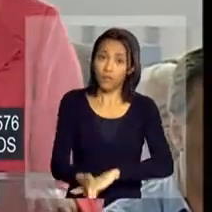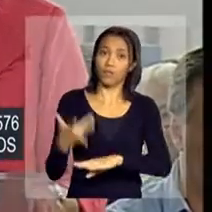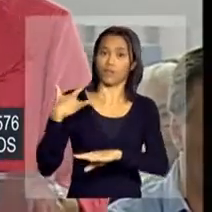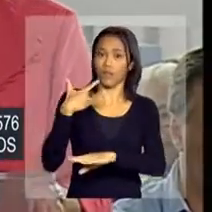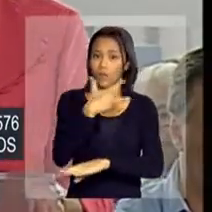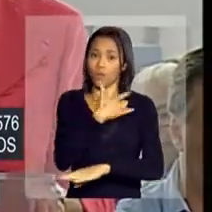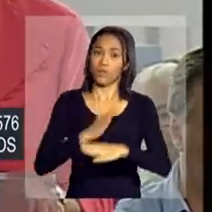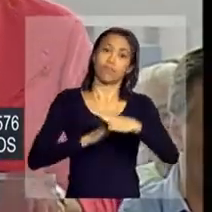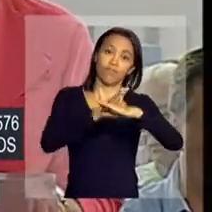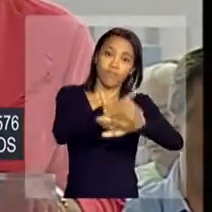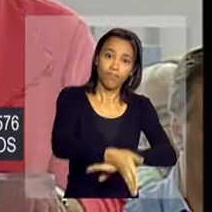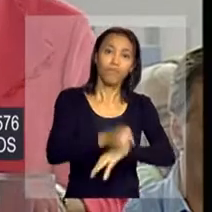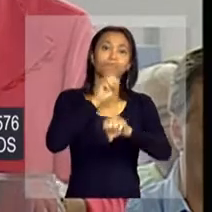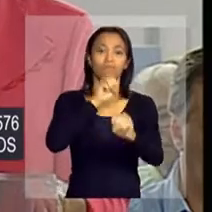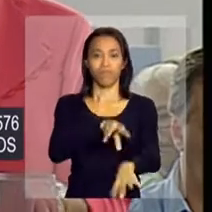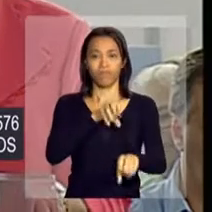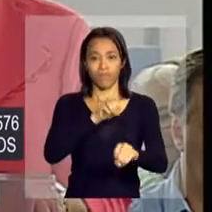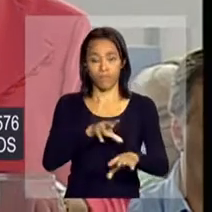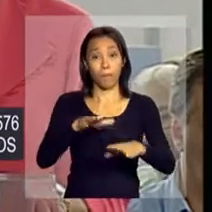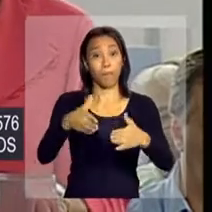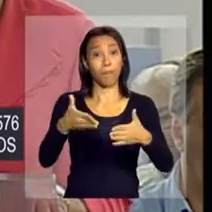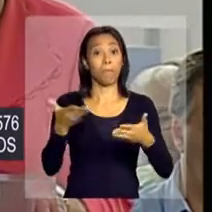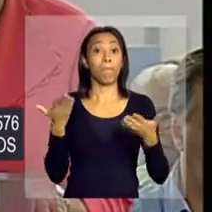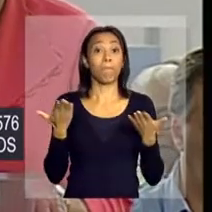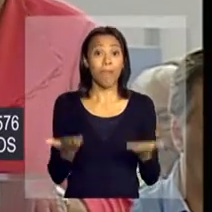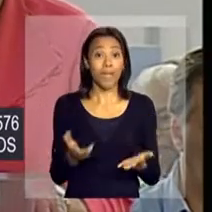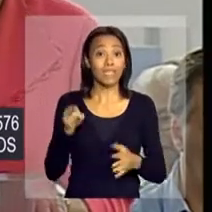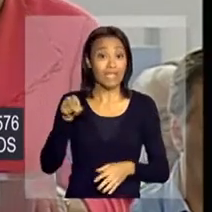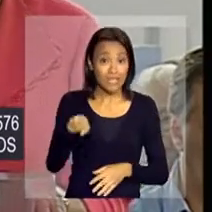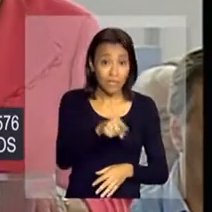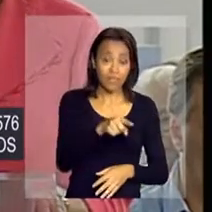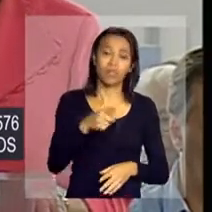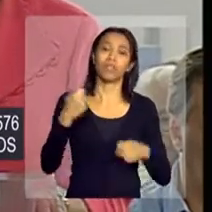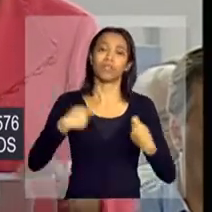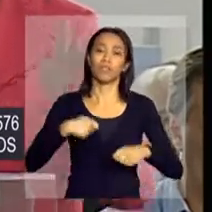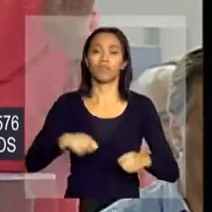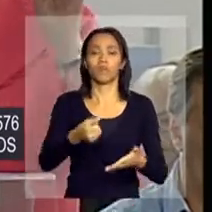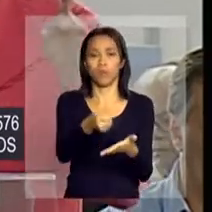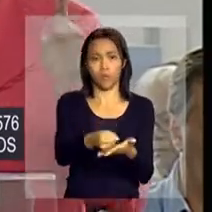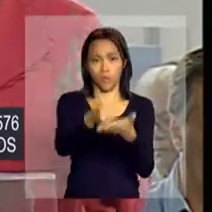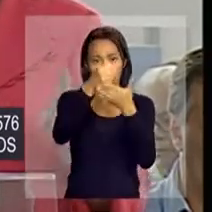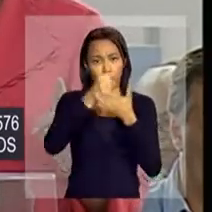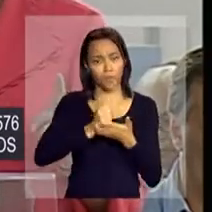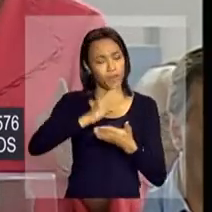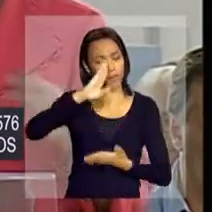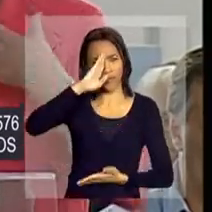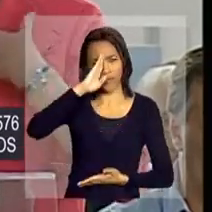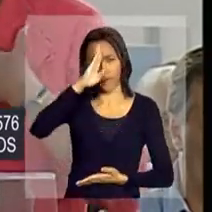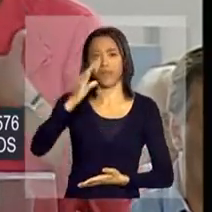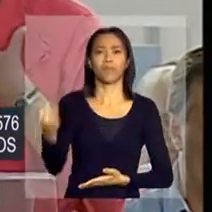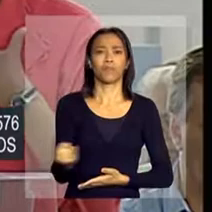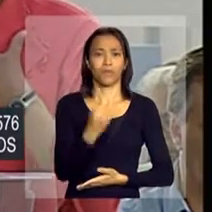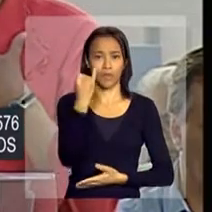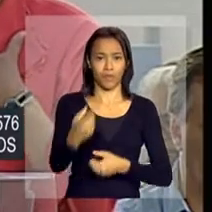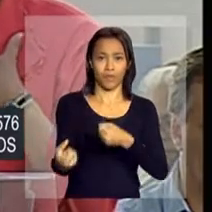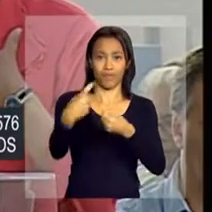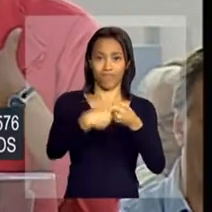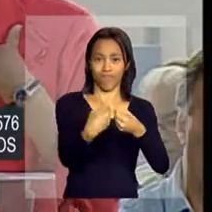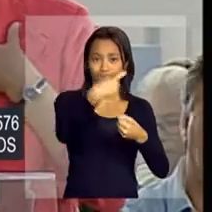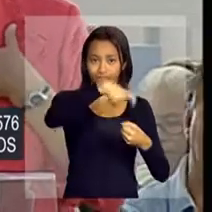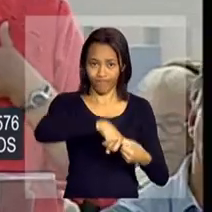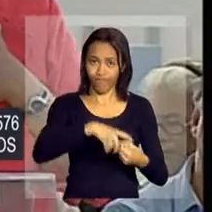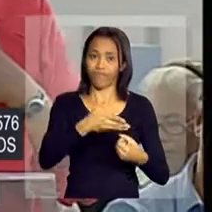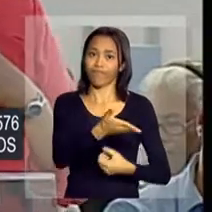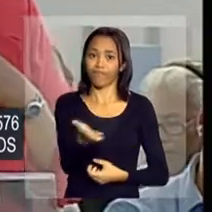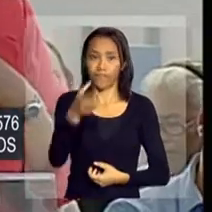educação. Para isso, nós contamos com essa parceria fundamental. E aí eu queria falar uma